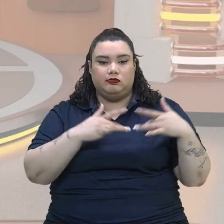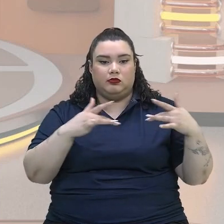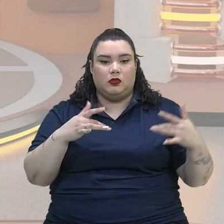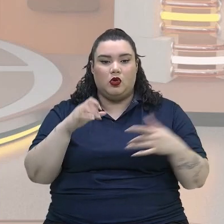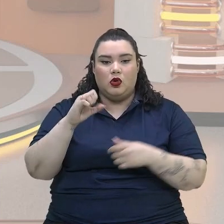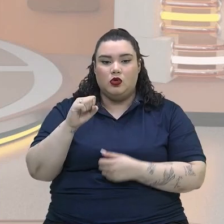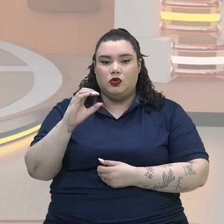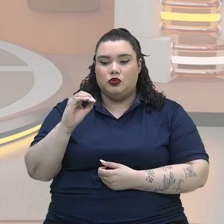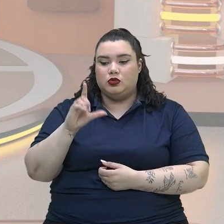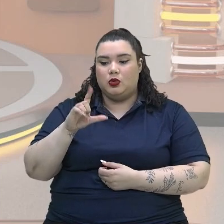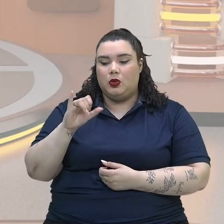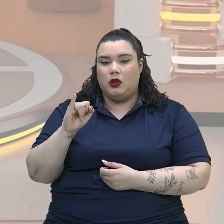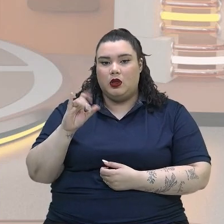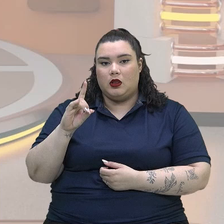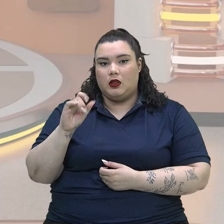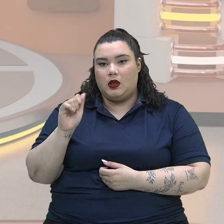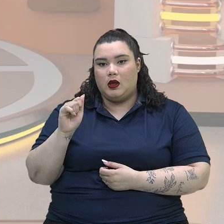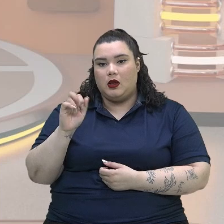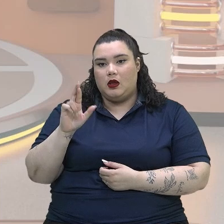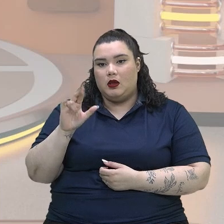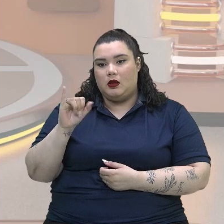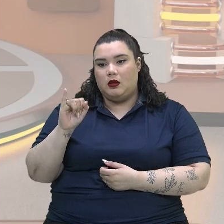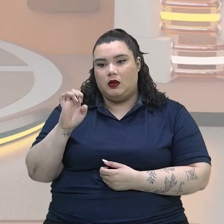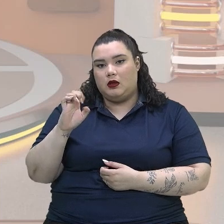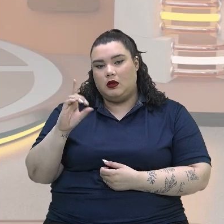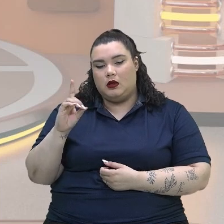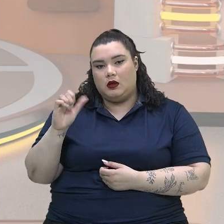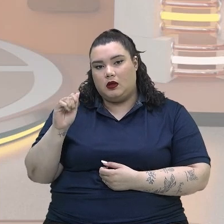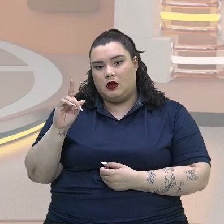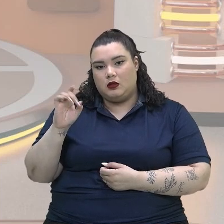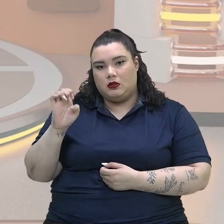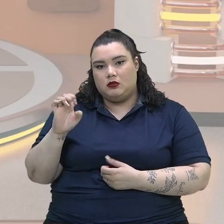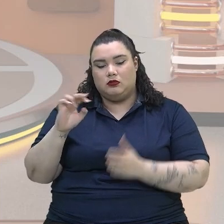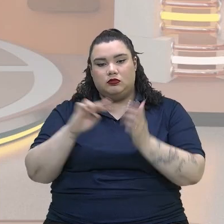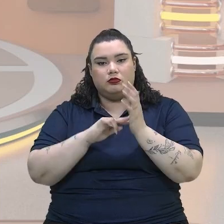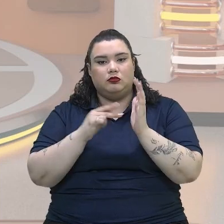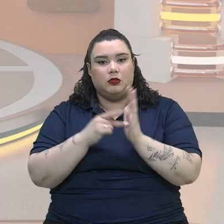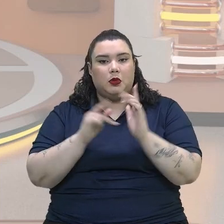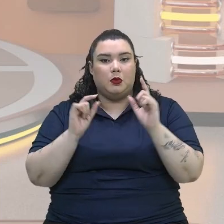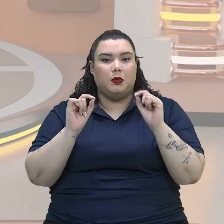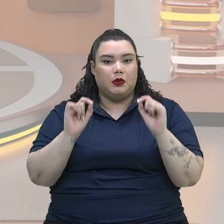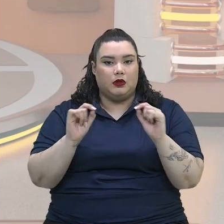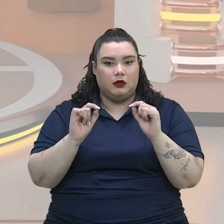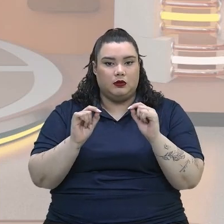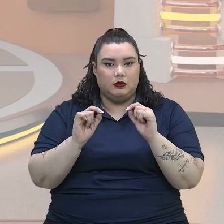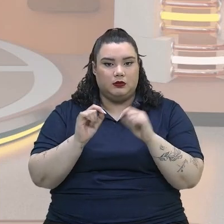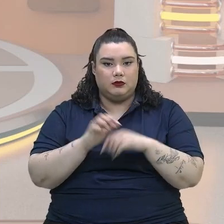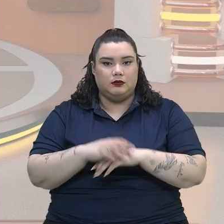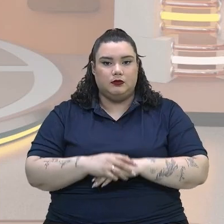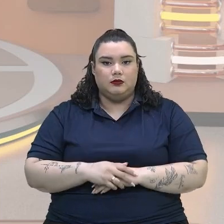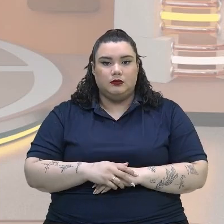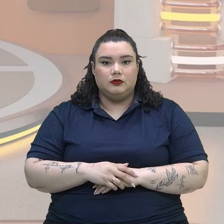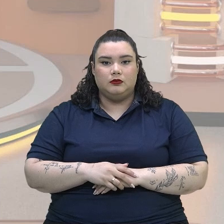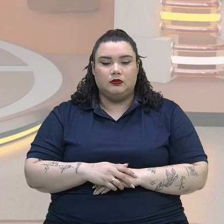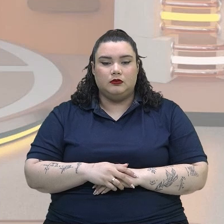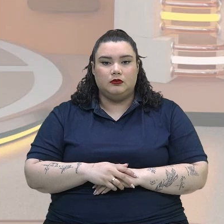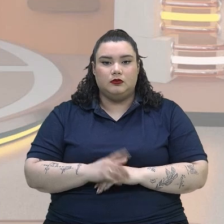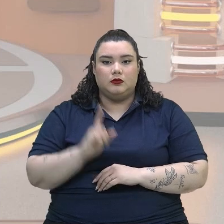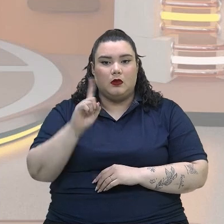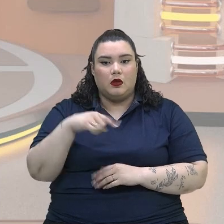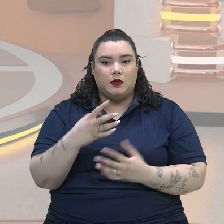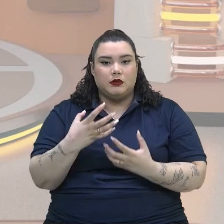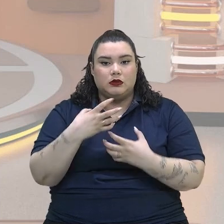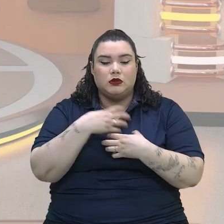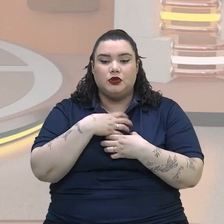a solidariedade? Né? A solidariedade é, então, o